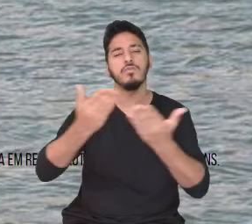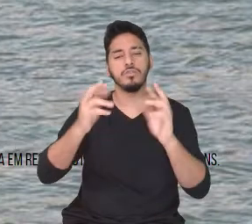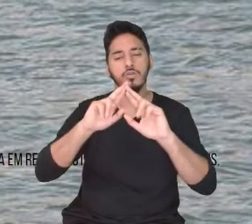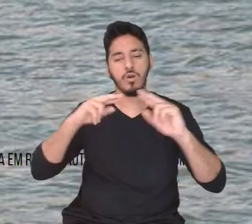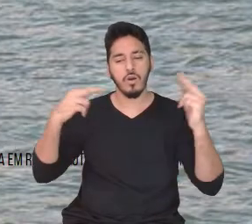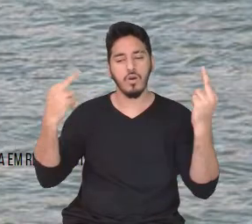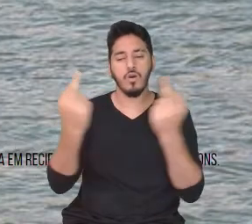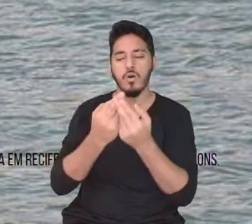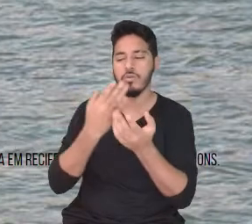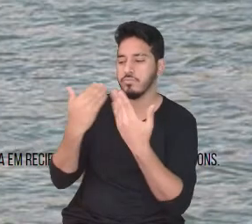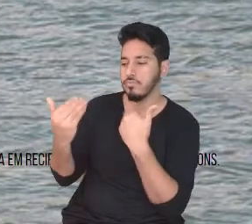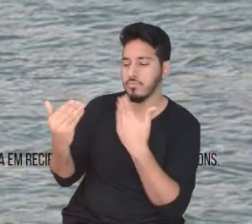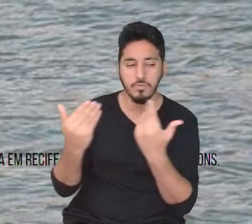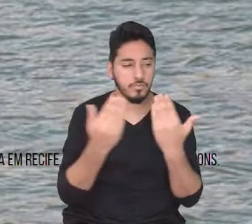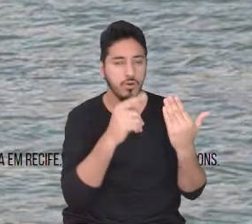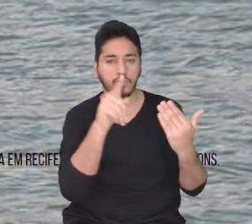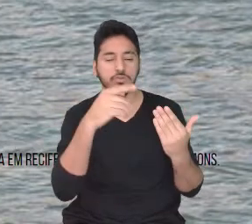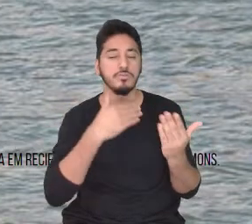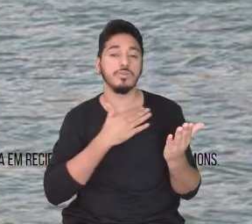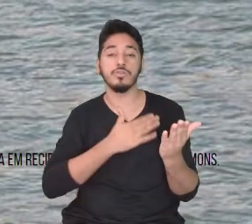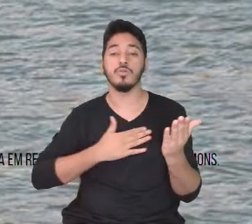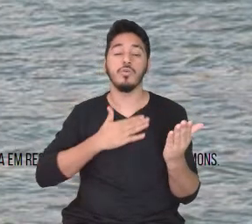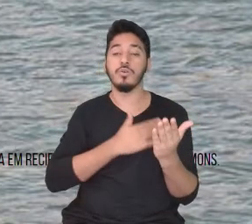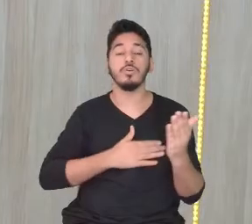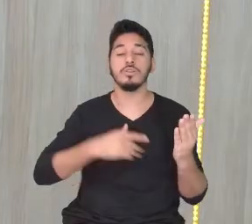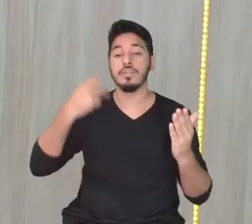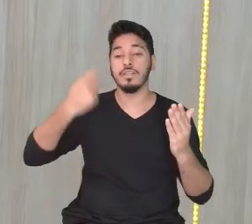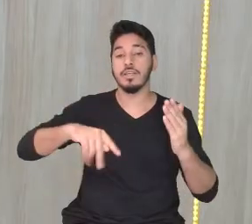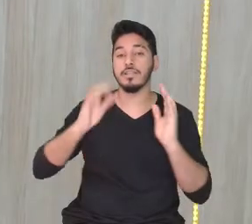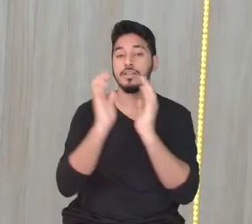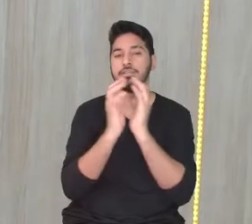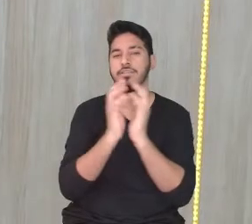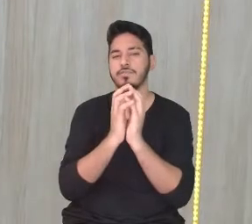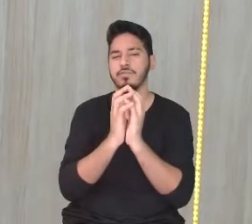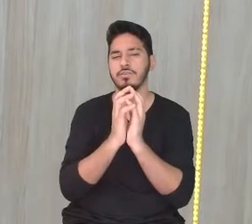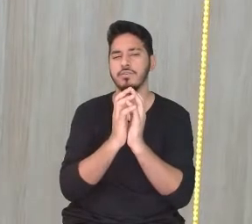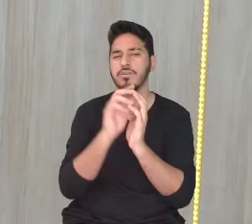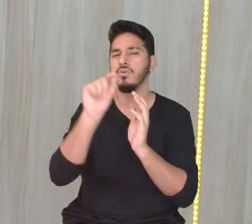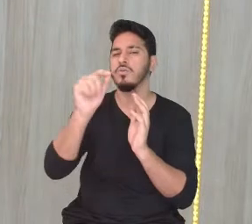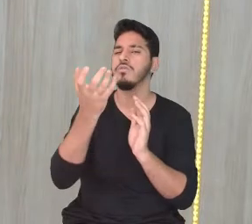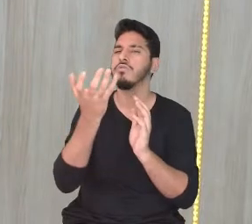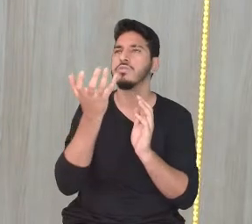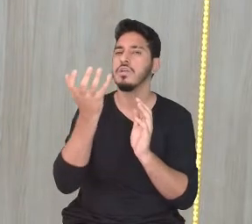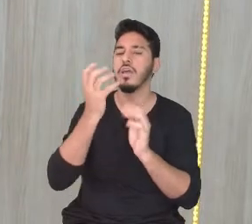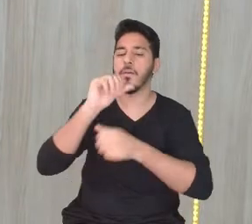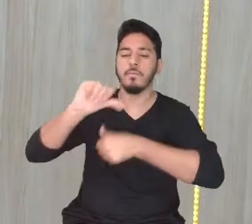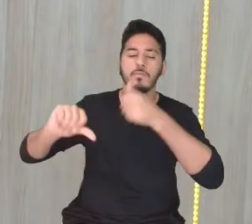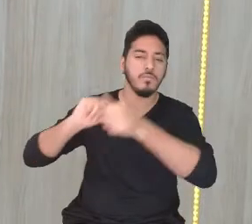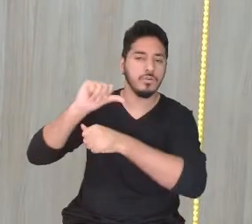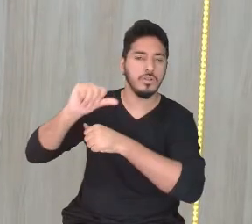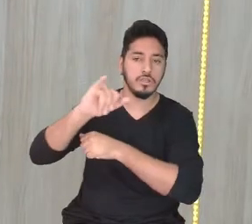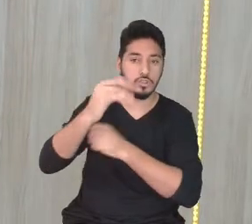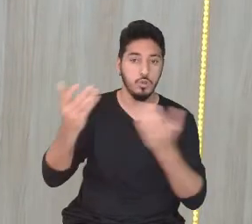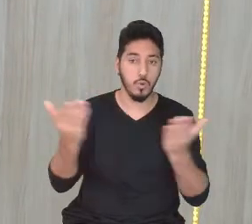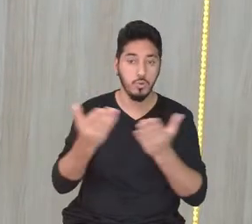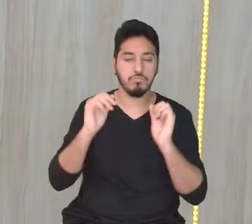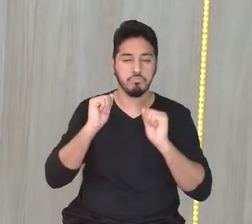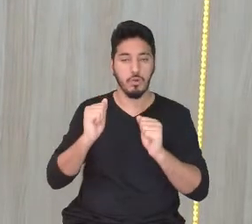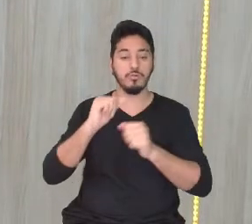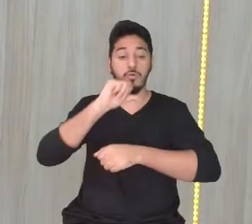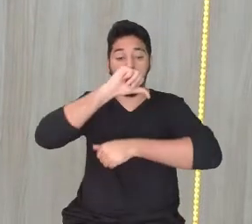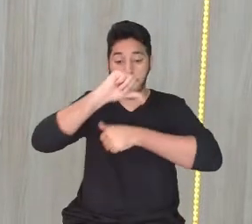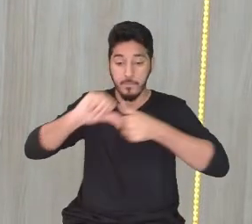roda de diálogo. O que você mais gosta no Recife? E o que você mudaria no Recife? Hoje, se você pudesse mudar